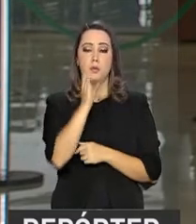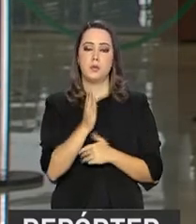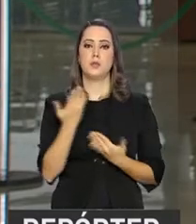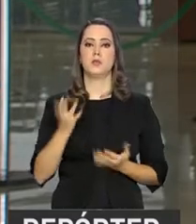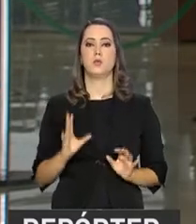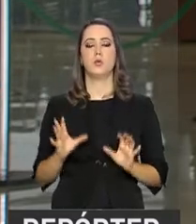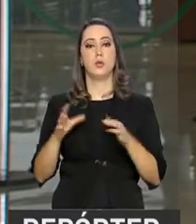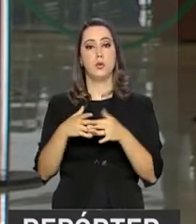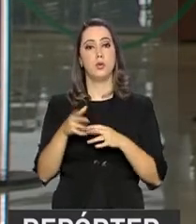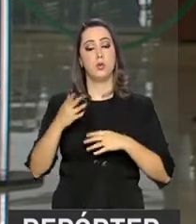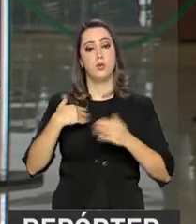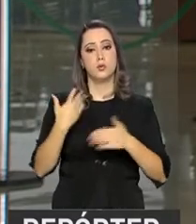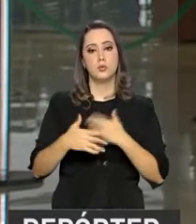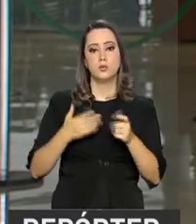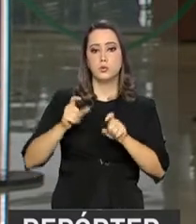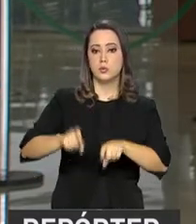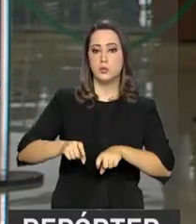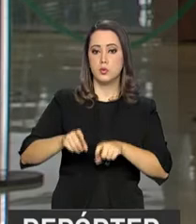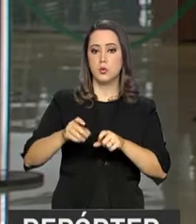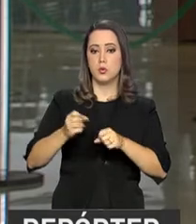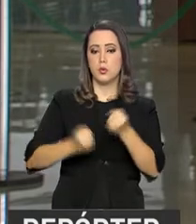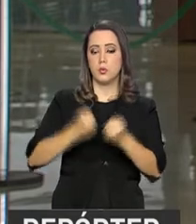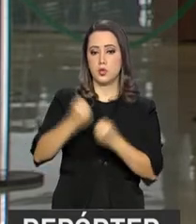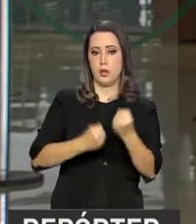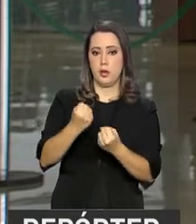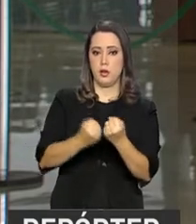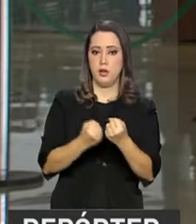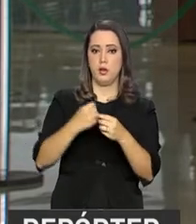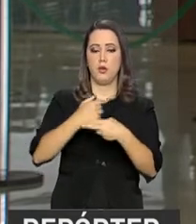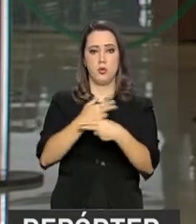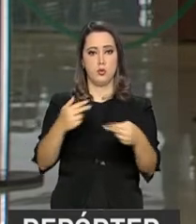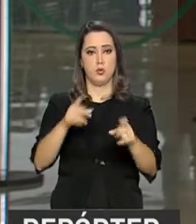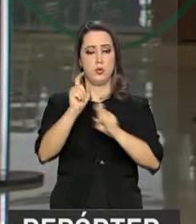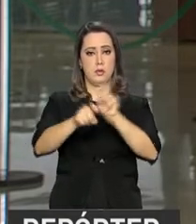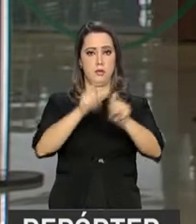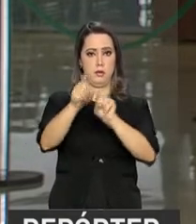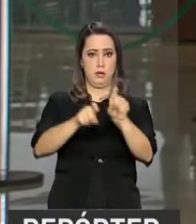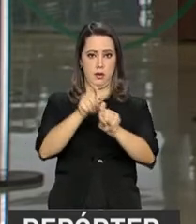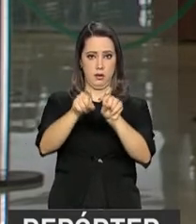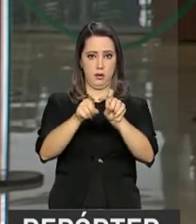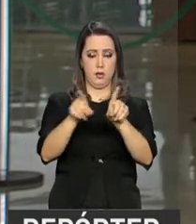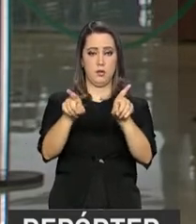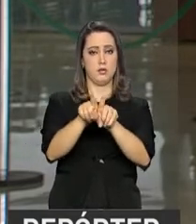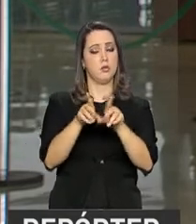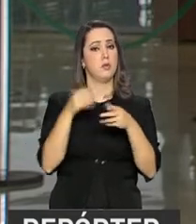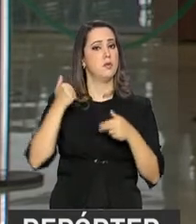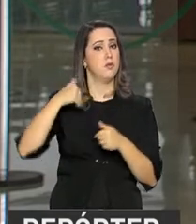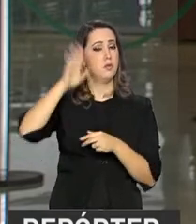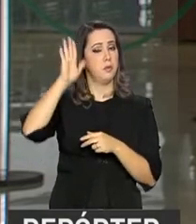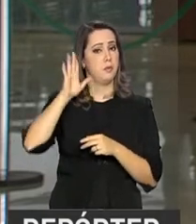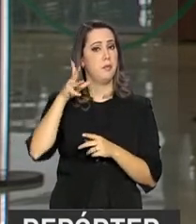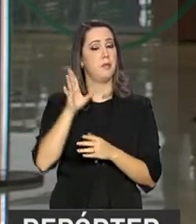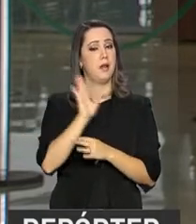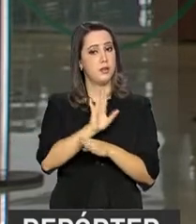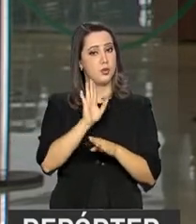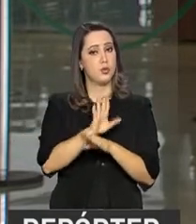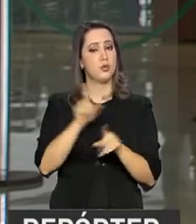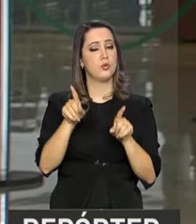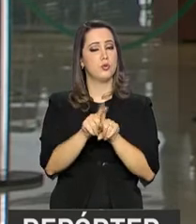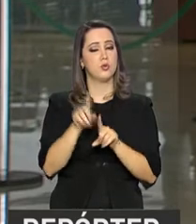dos setores automotivo eletroeletrônico de bens de capital são aqueles que mais vão ser